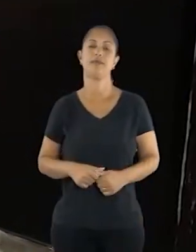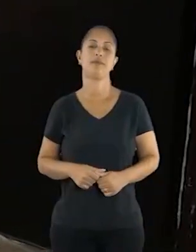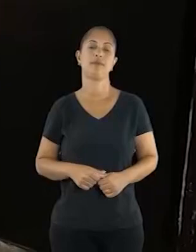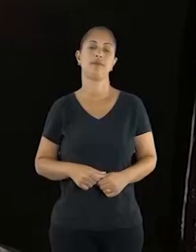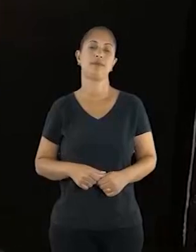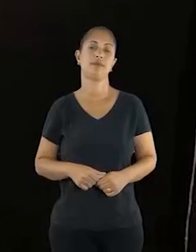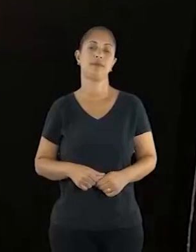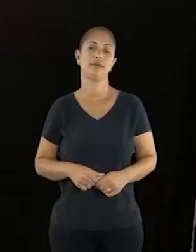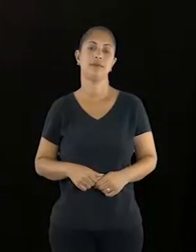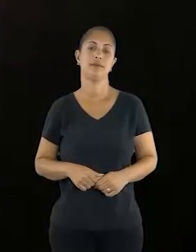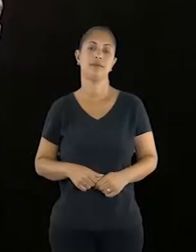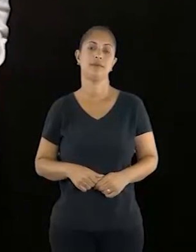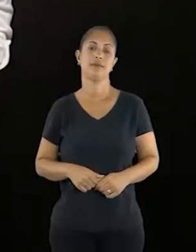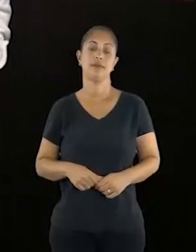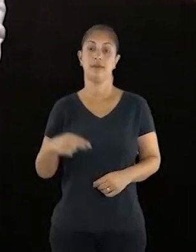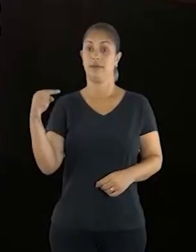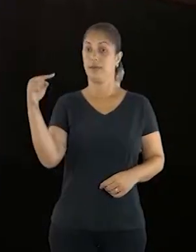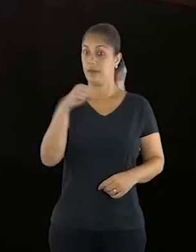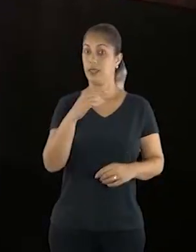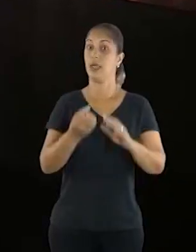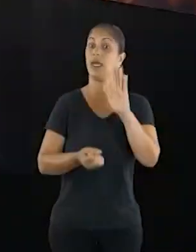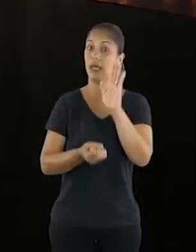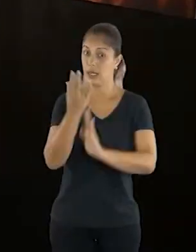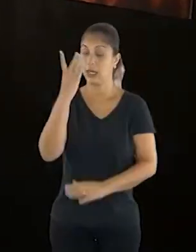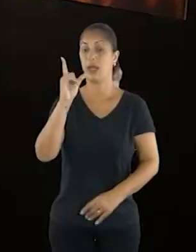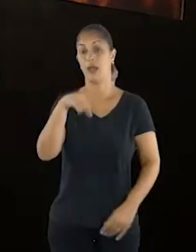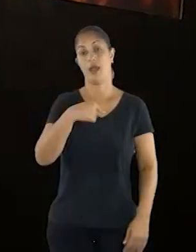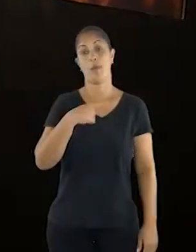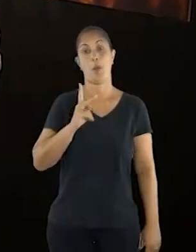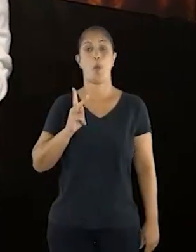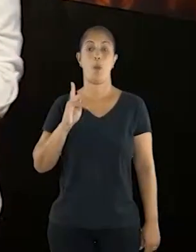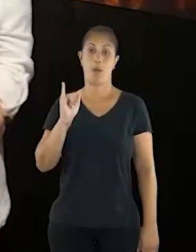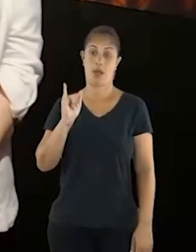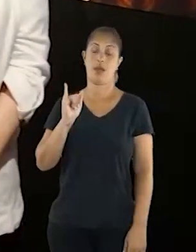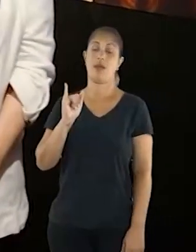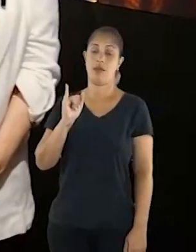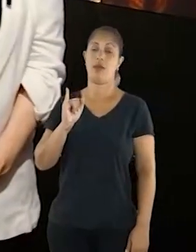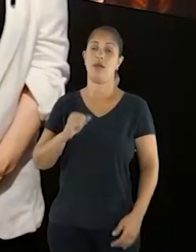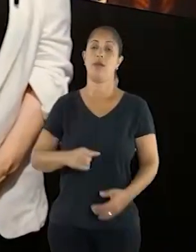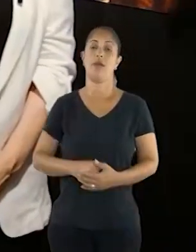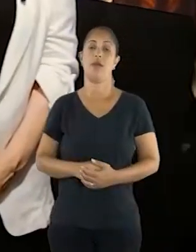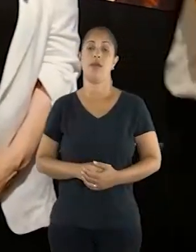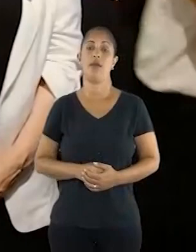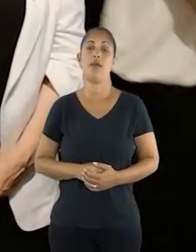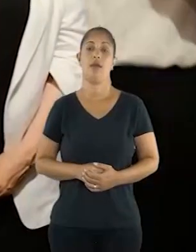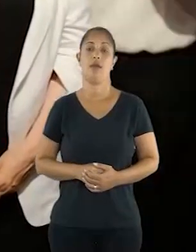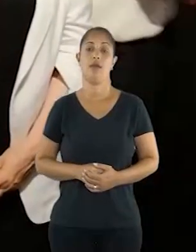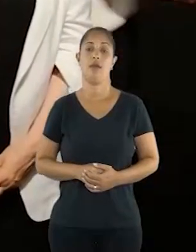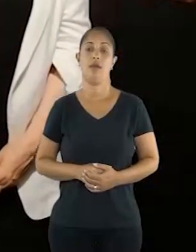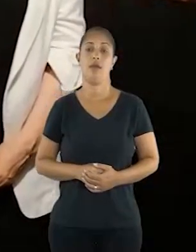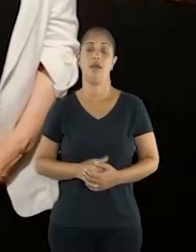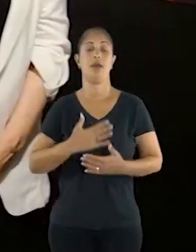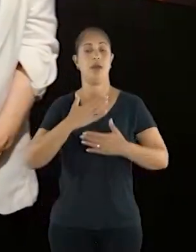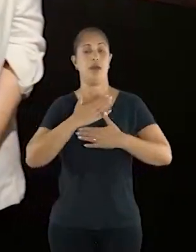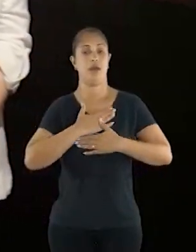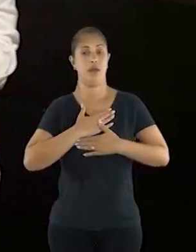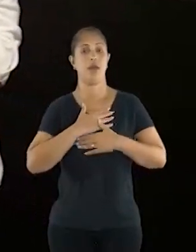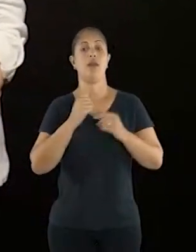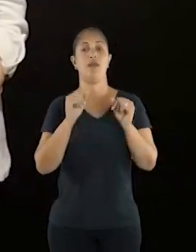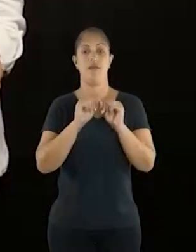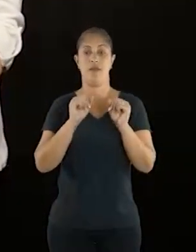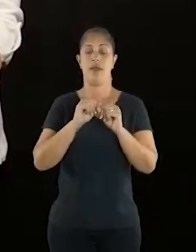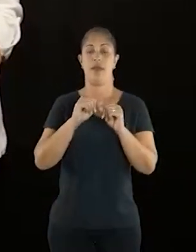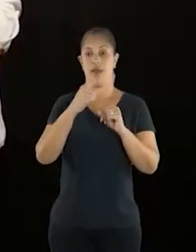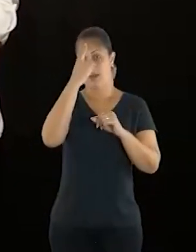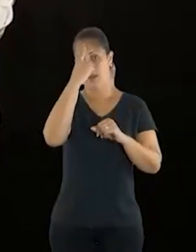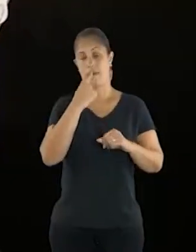Né? O balé grial, que foi criado por papai, né? E eu fiz a parceria tanto na parte